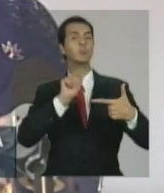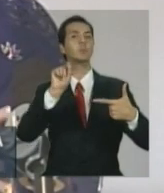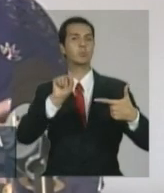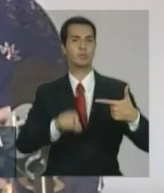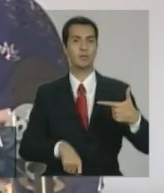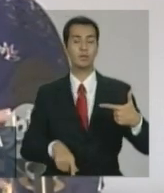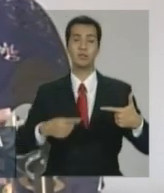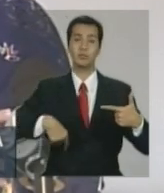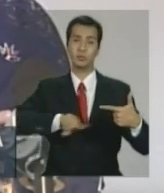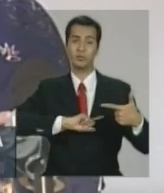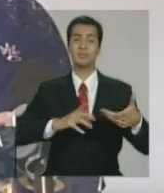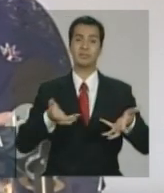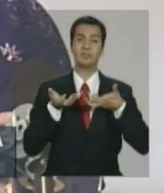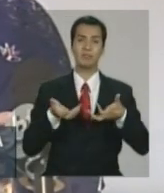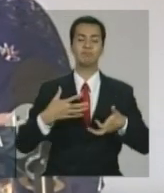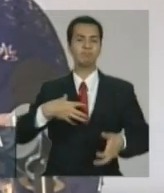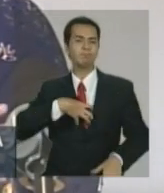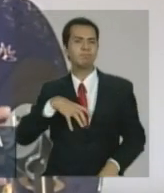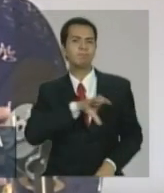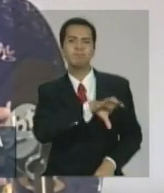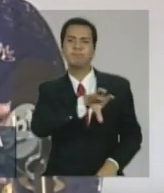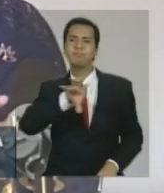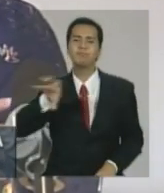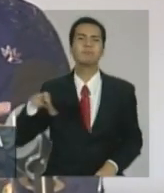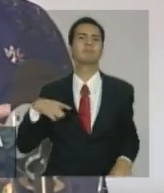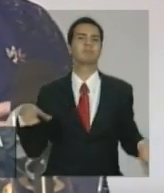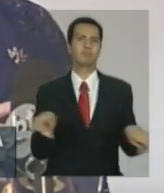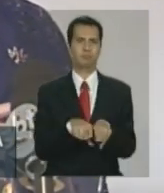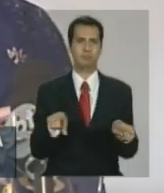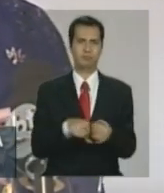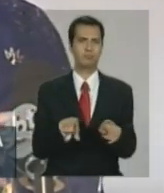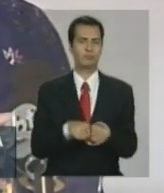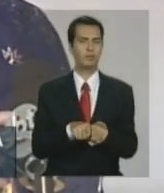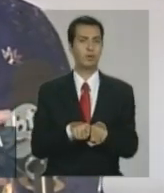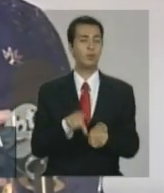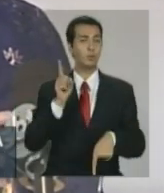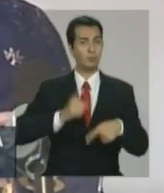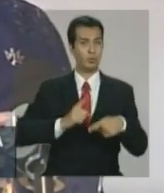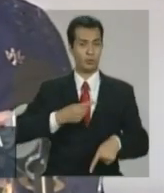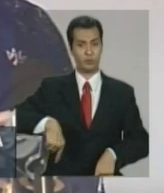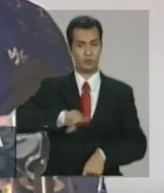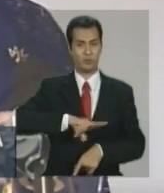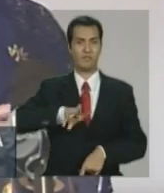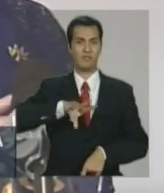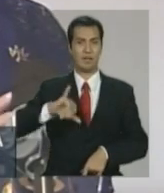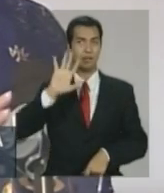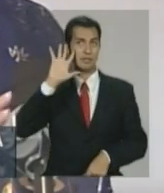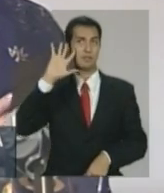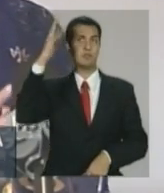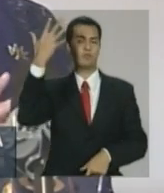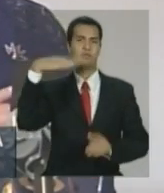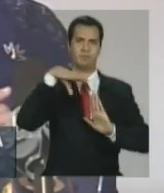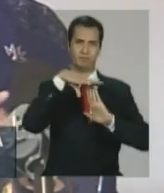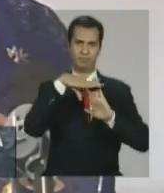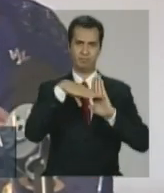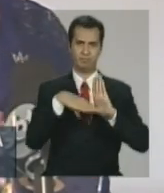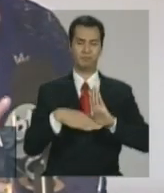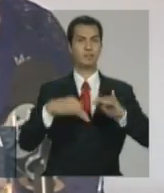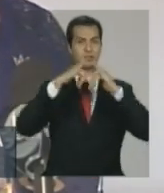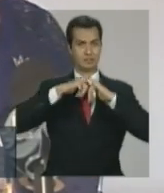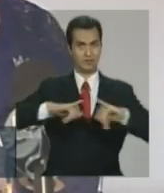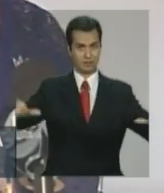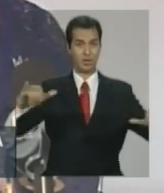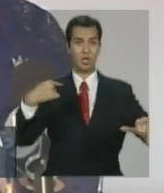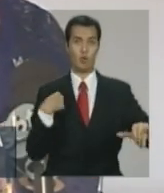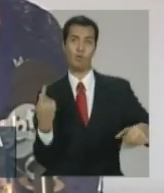nós pretendemos divulgar um conjunto de medidas logo depois que eu voltar